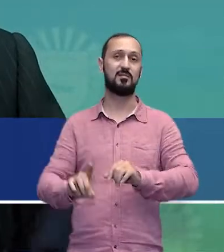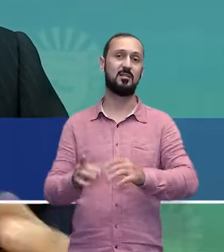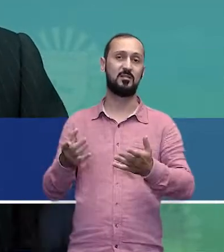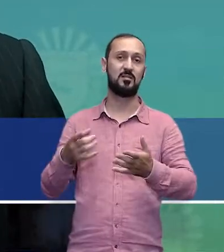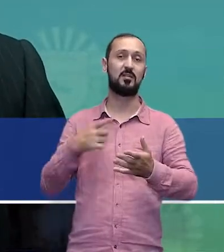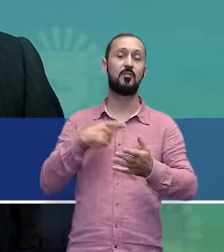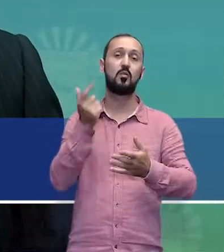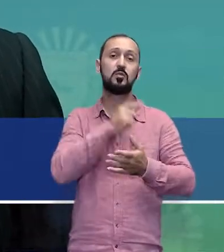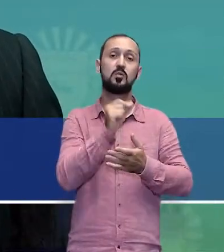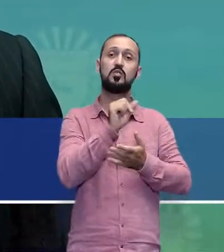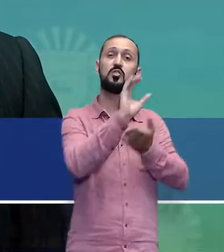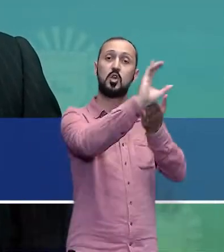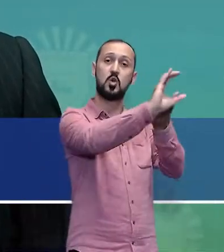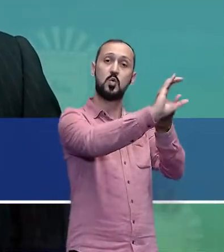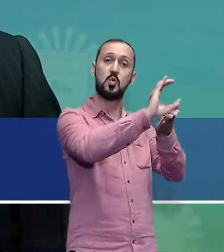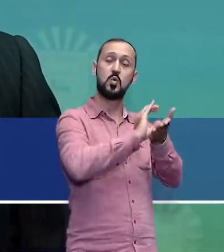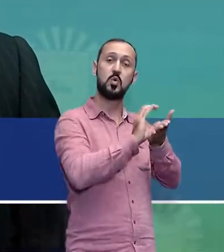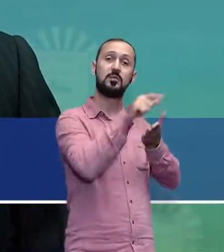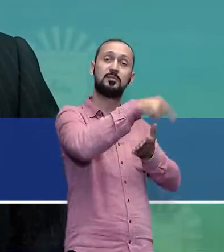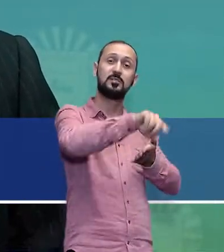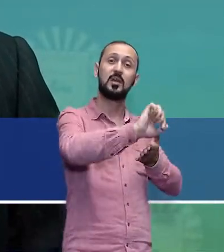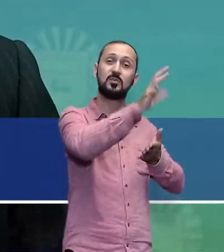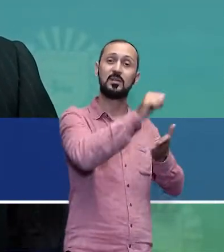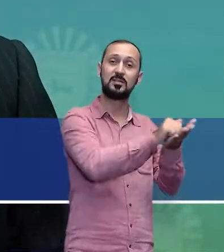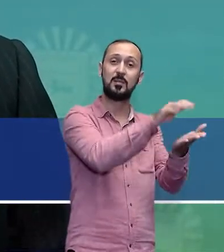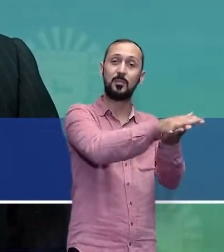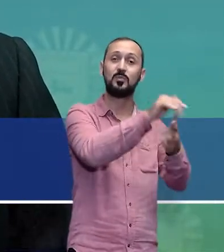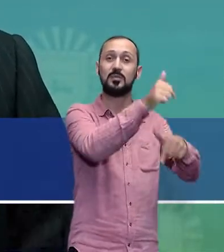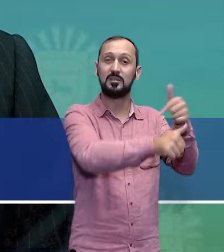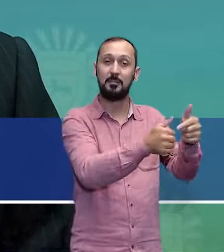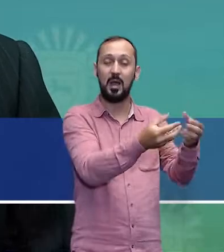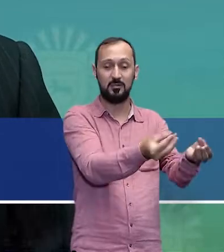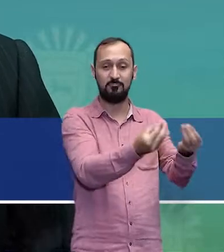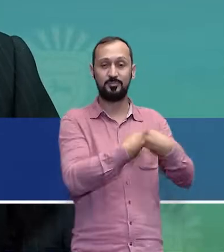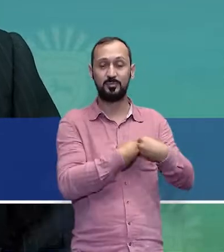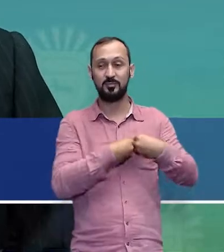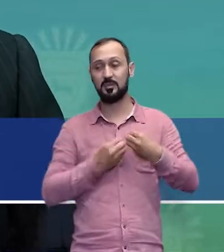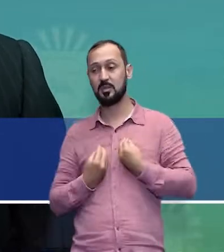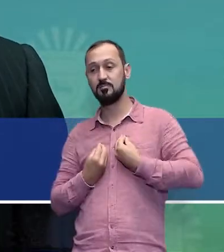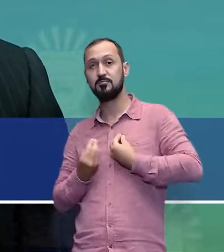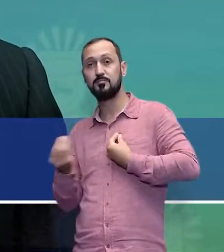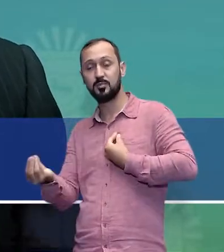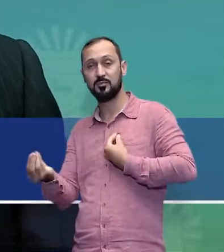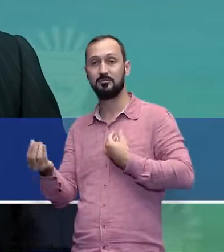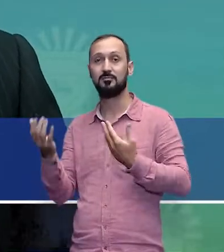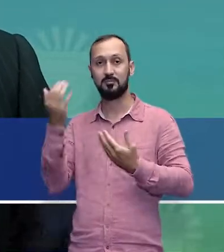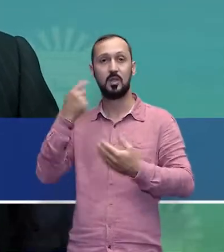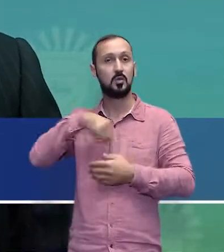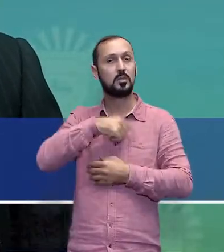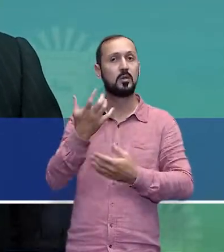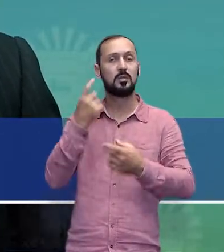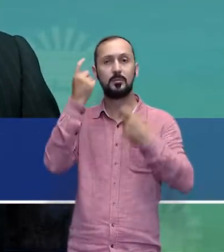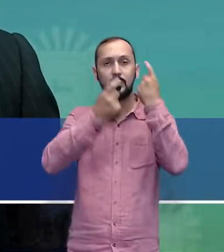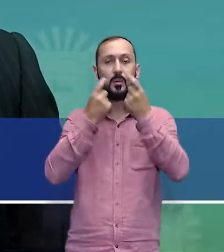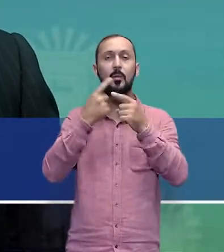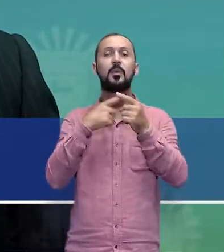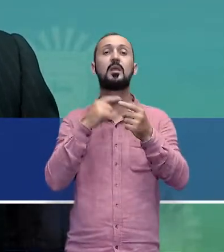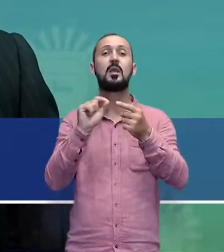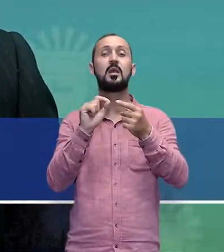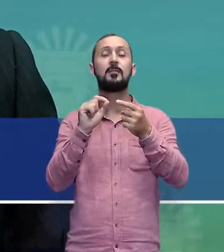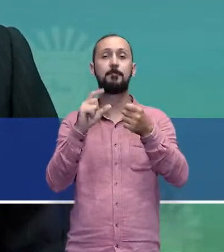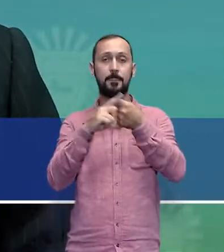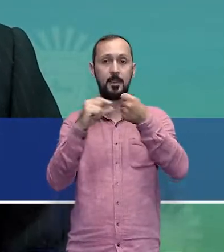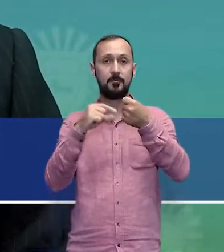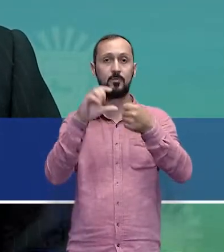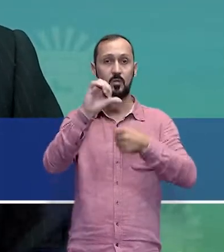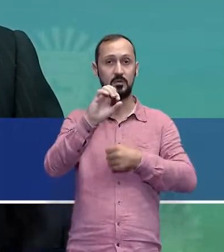deficiência, que foram adquiridos com esses recursos, dessas multas trabalhistas. Então, nós agora